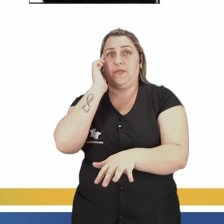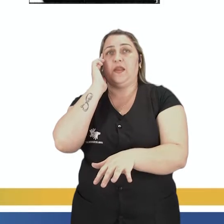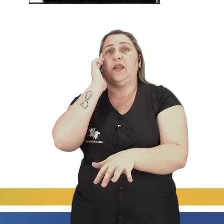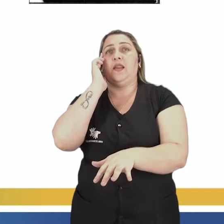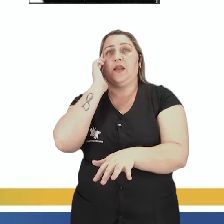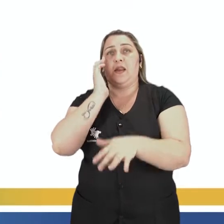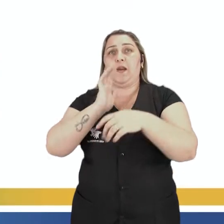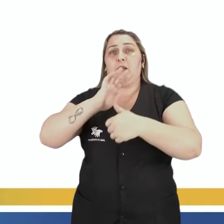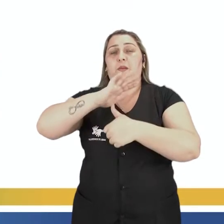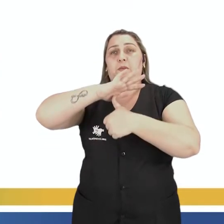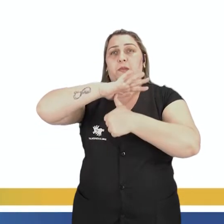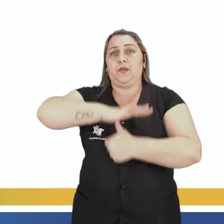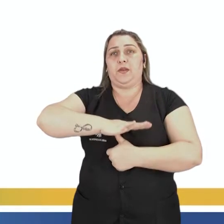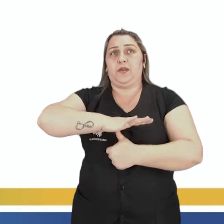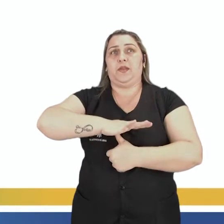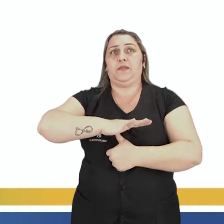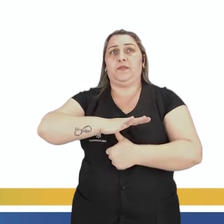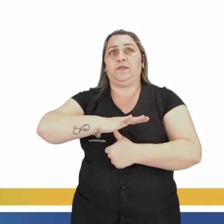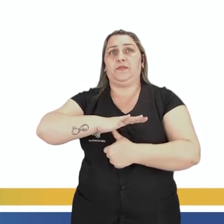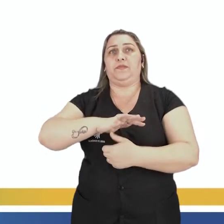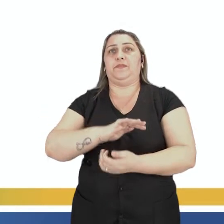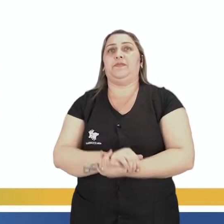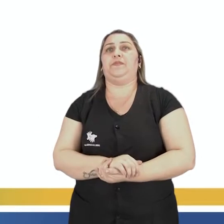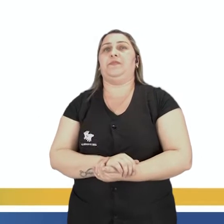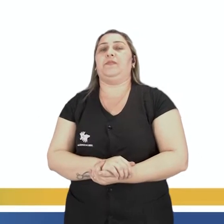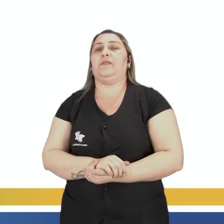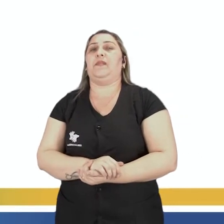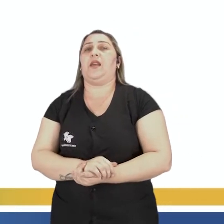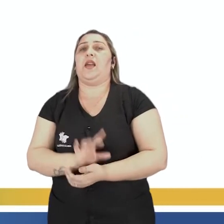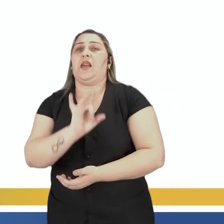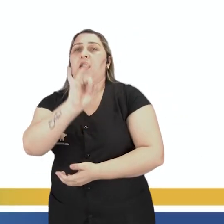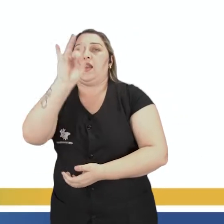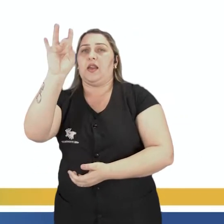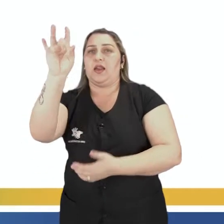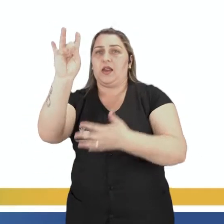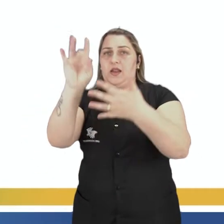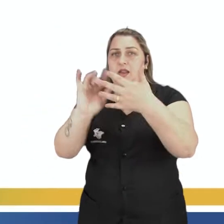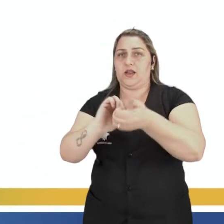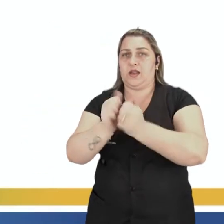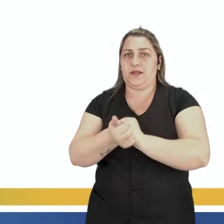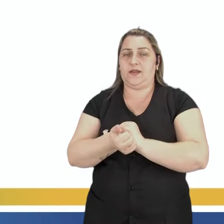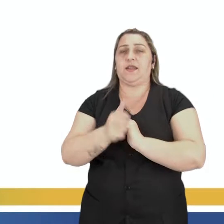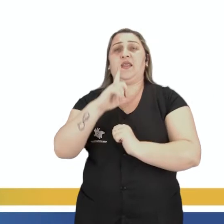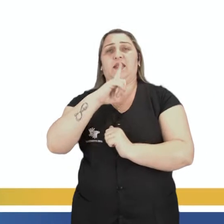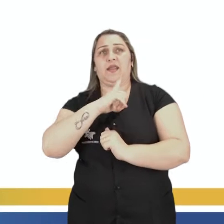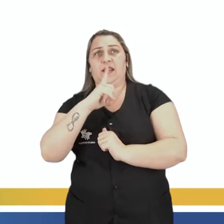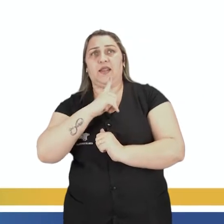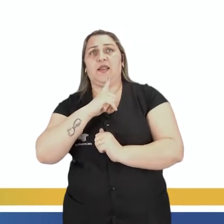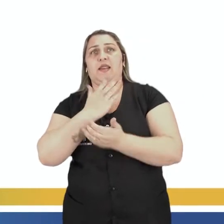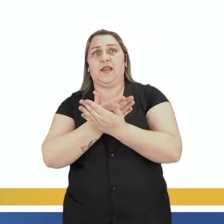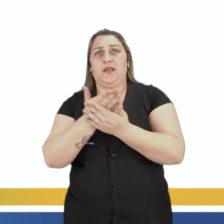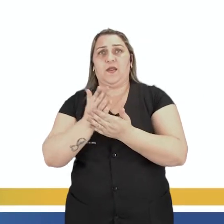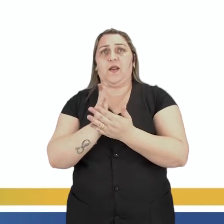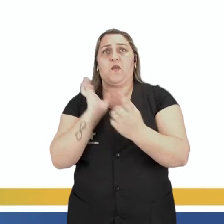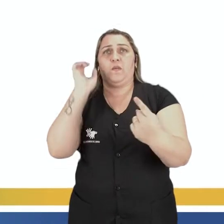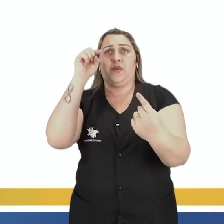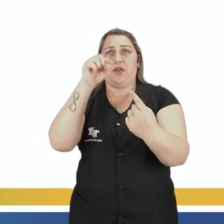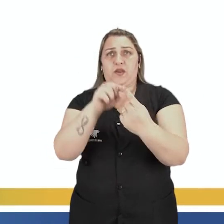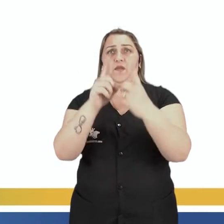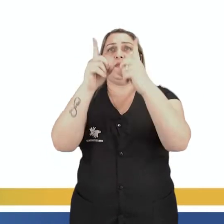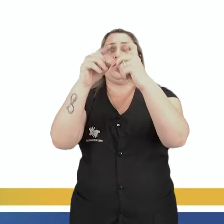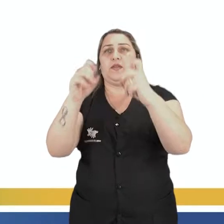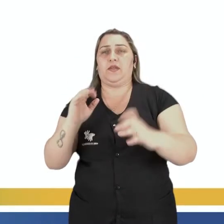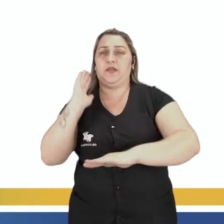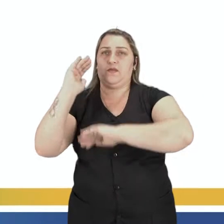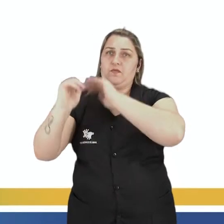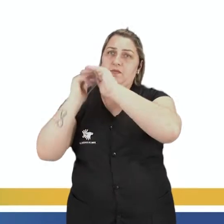Grande Depressão. Ainda aí na tela, cada jogo é constituído a partir de um foco